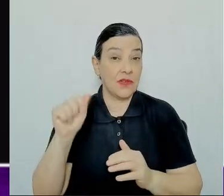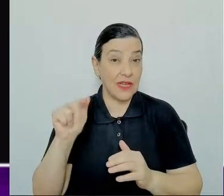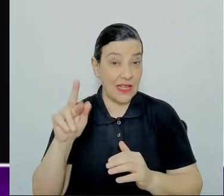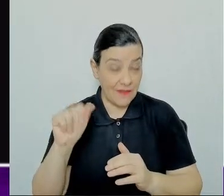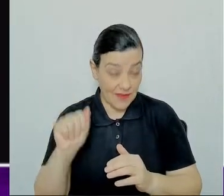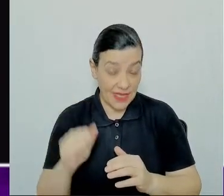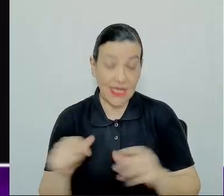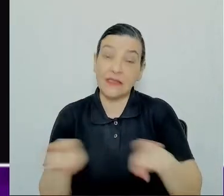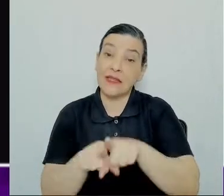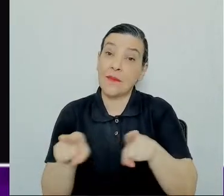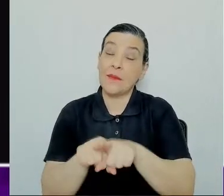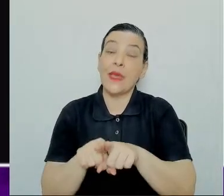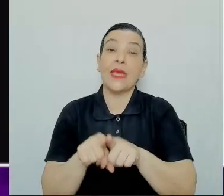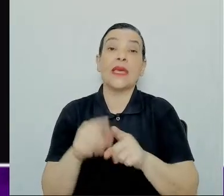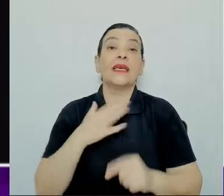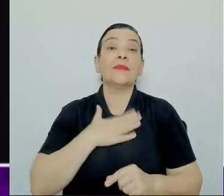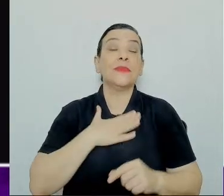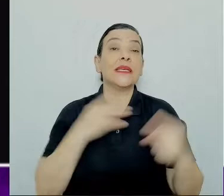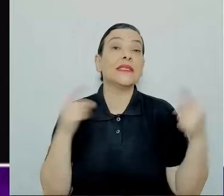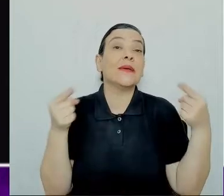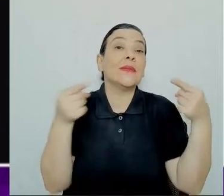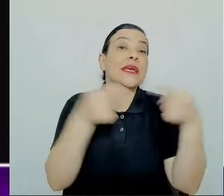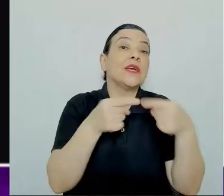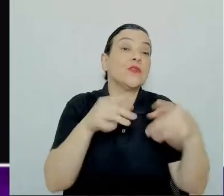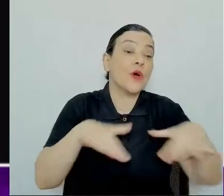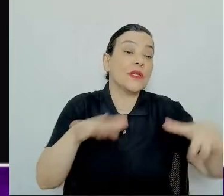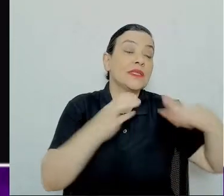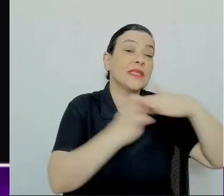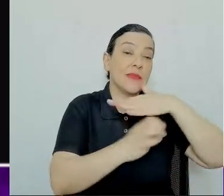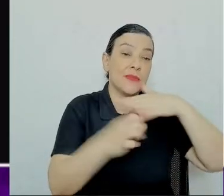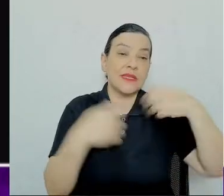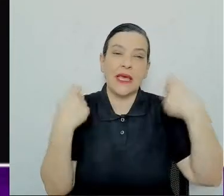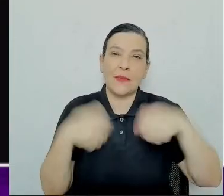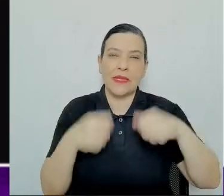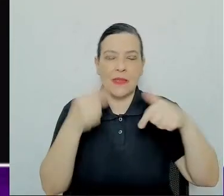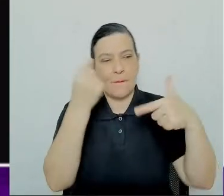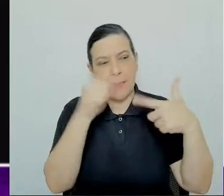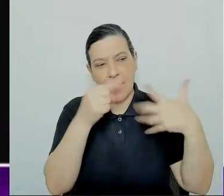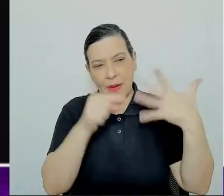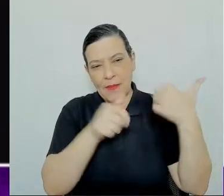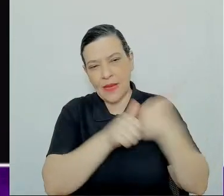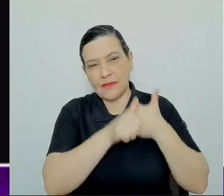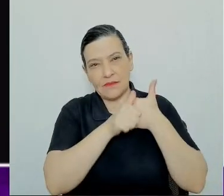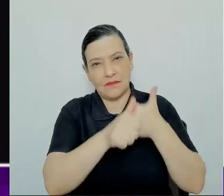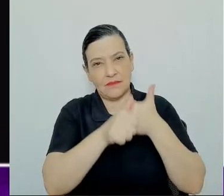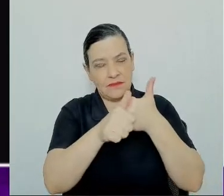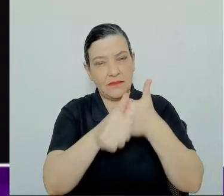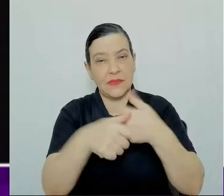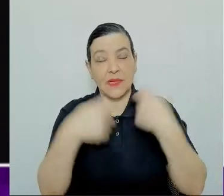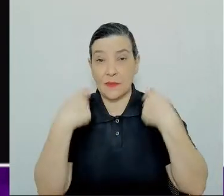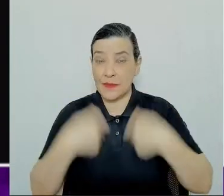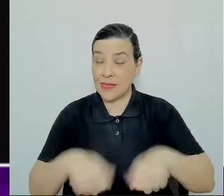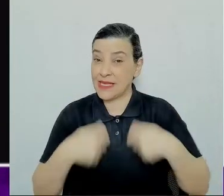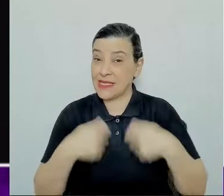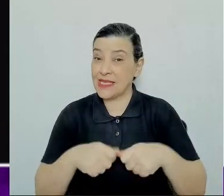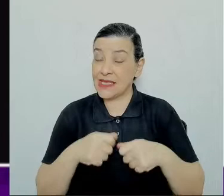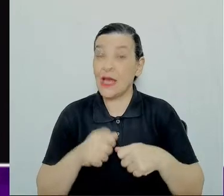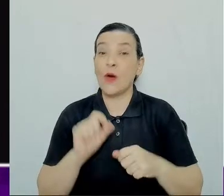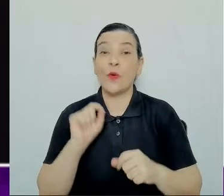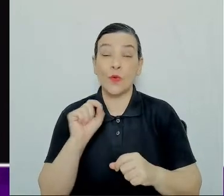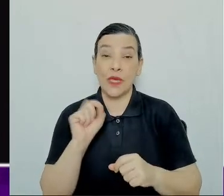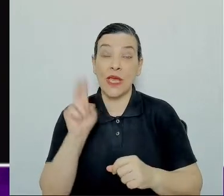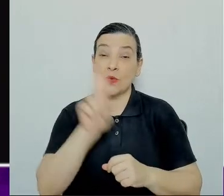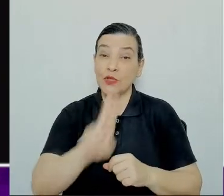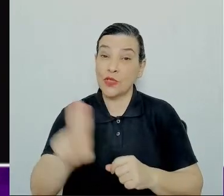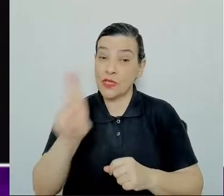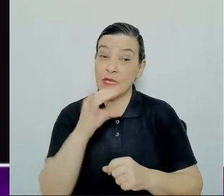por exemplo, que as minhas aplicações tenham um backup eficiente, que elas estejam sendo replicadas, e quando eu estou utilizando, por